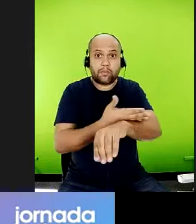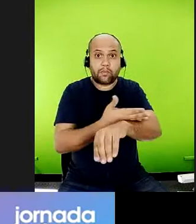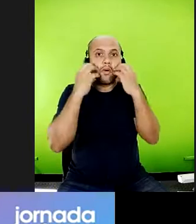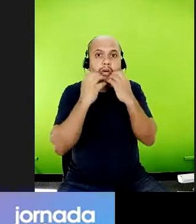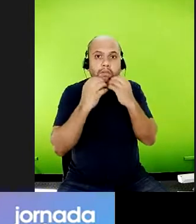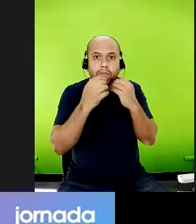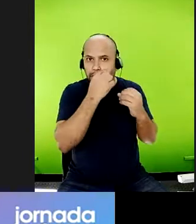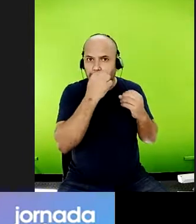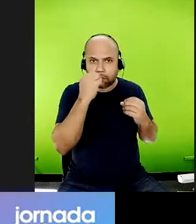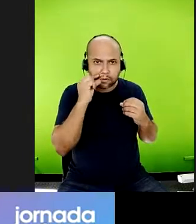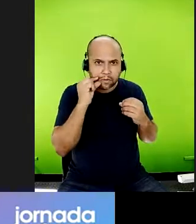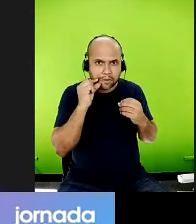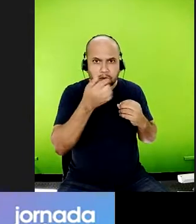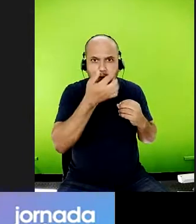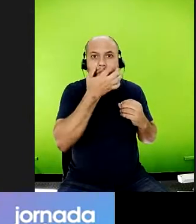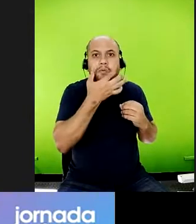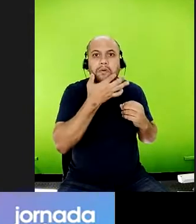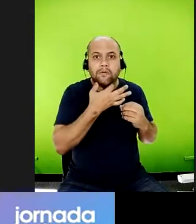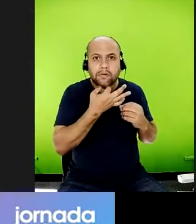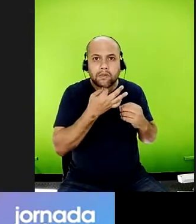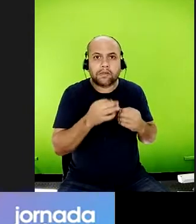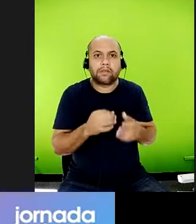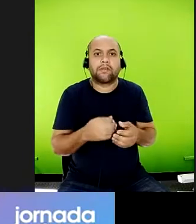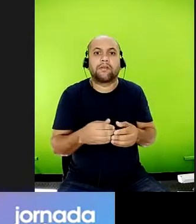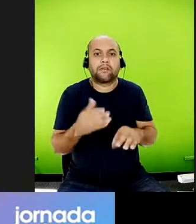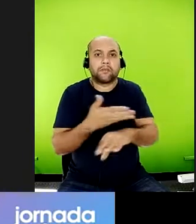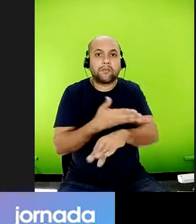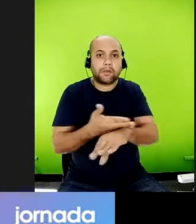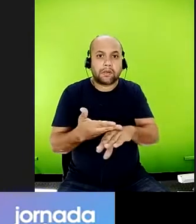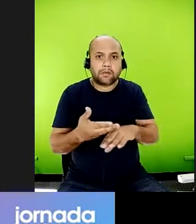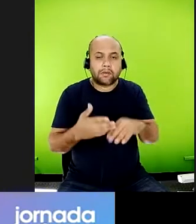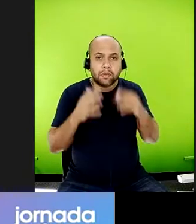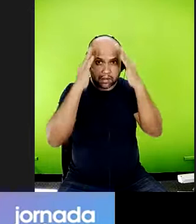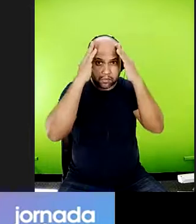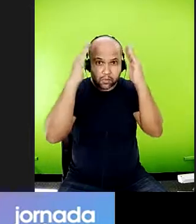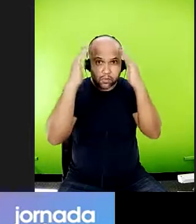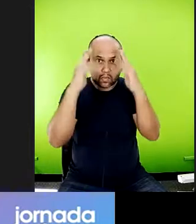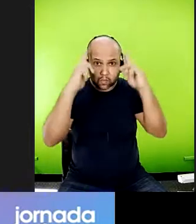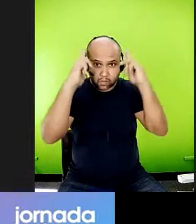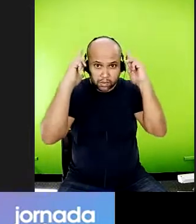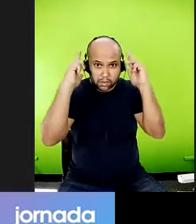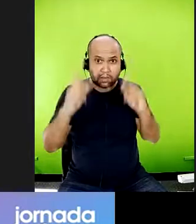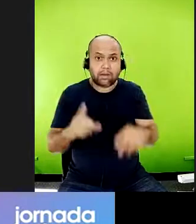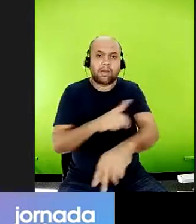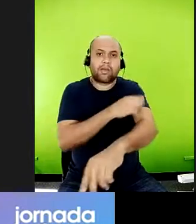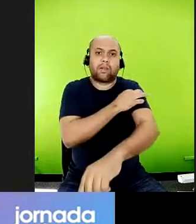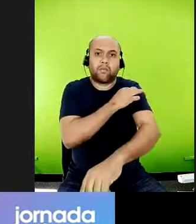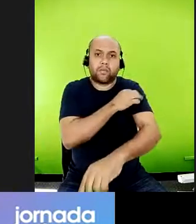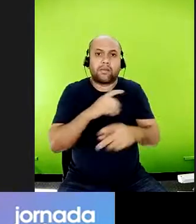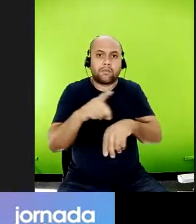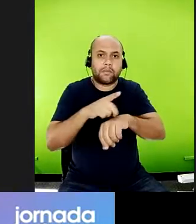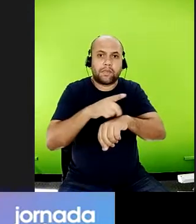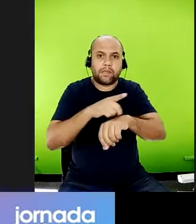barba cavanhaque ele já é um cavanhaque eu tô mais branco tem cabelo bem curto a camisa preta com uma estampa de